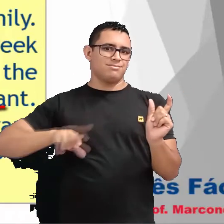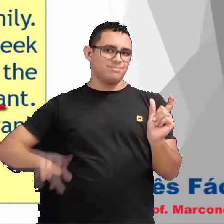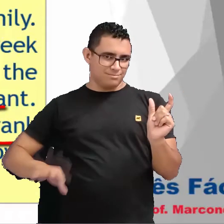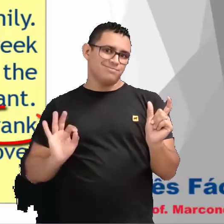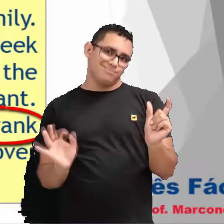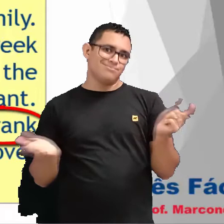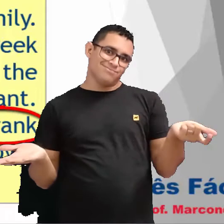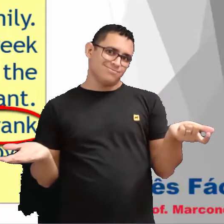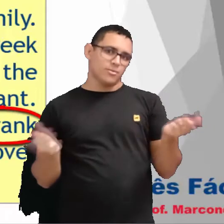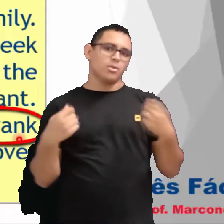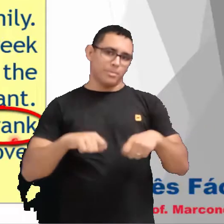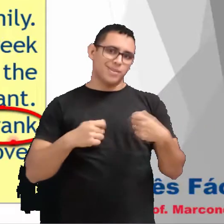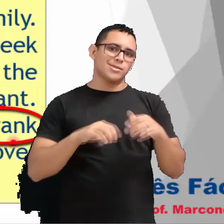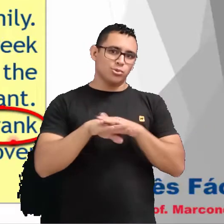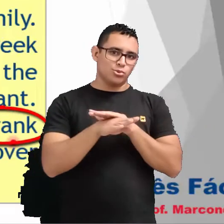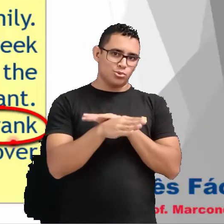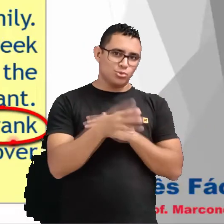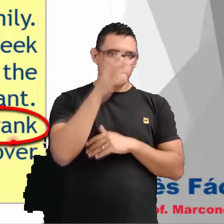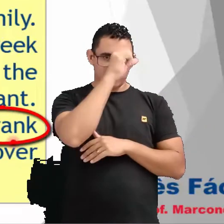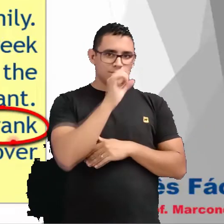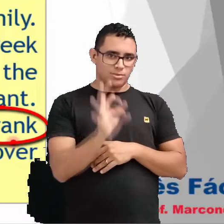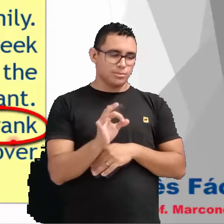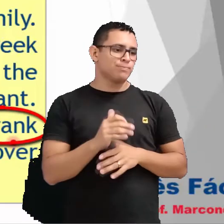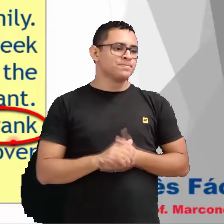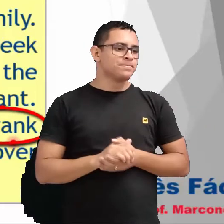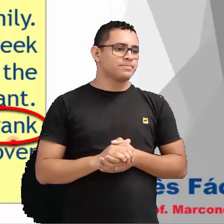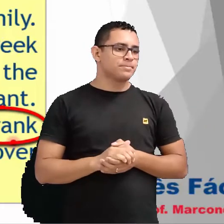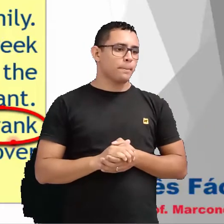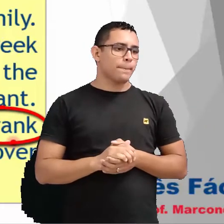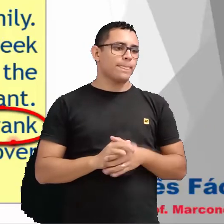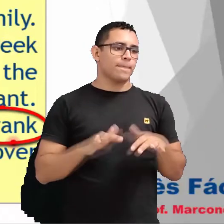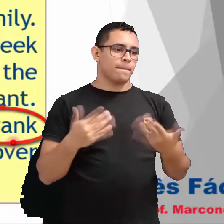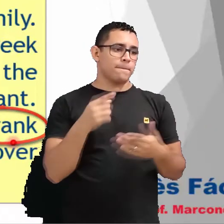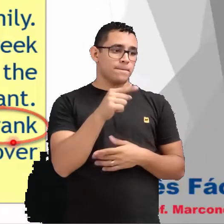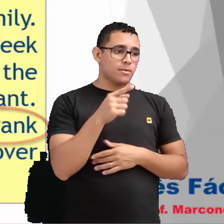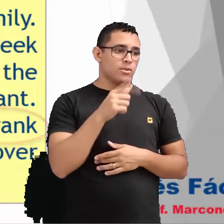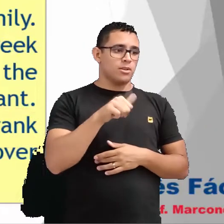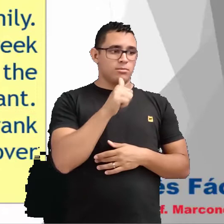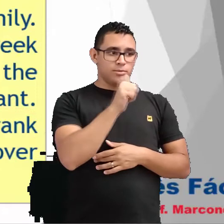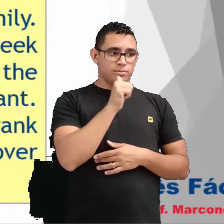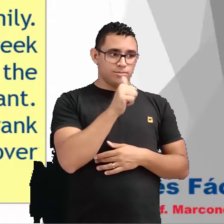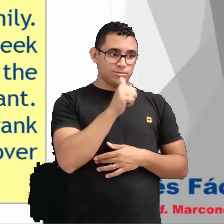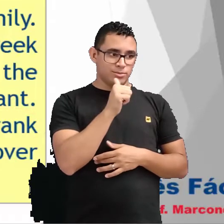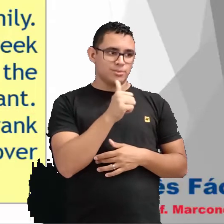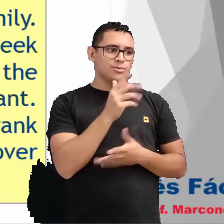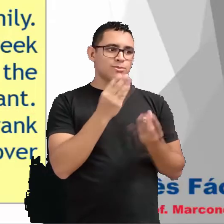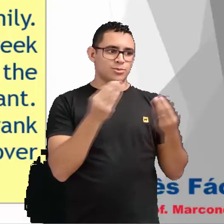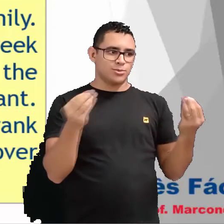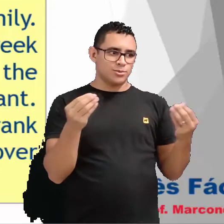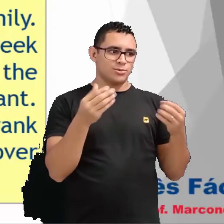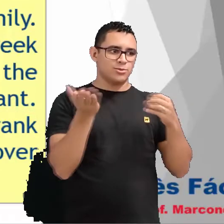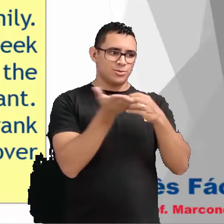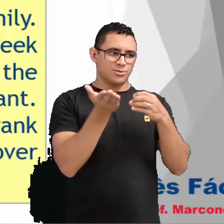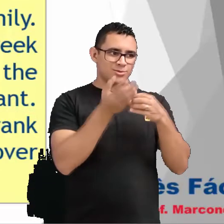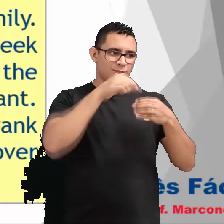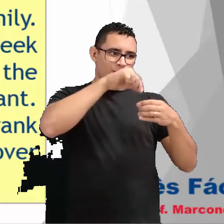some margaritas, ok? Drank, the past of the verb to drink, passado do verbo to drink, ok? Então, e bebeu